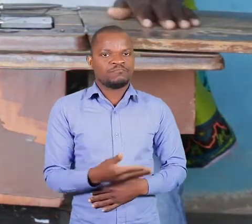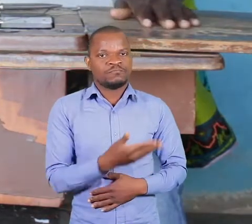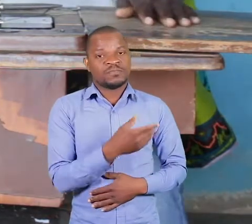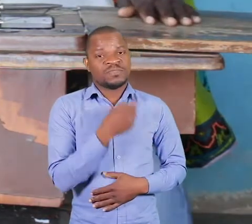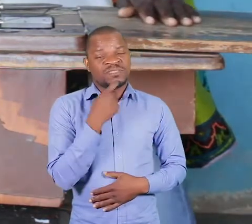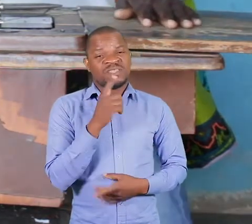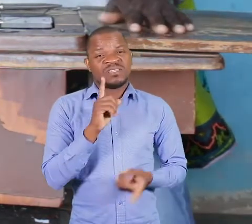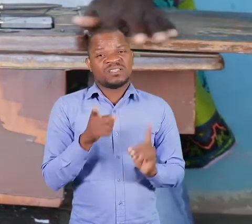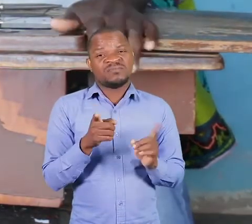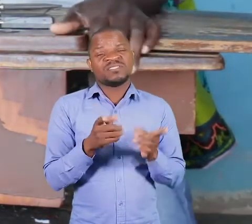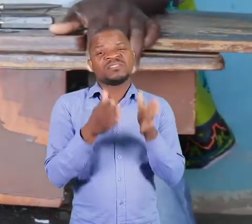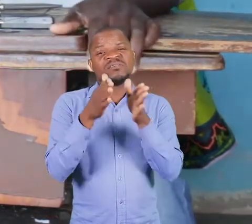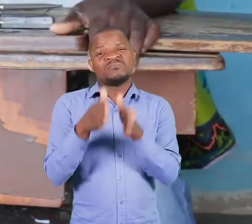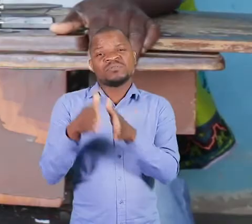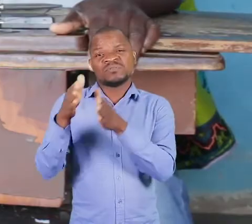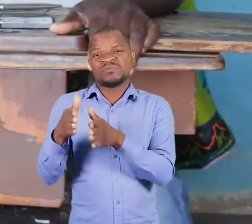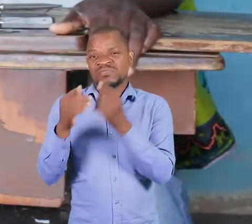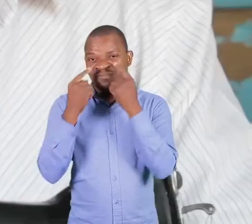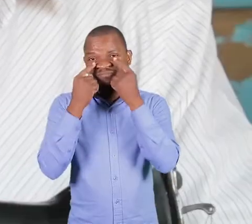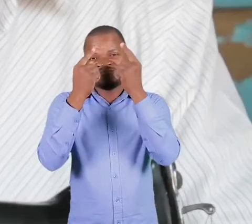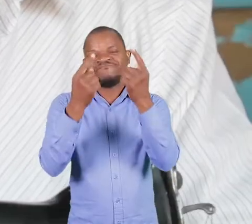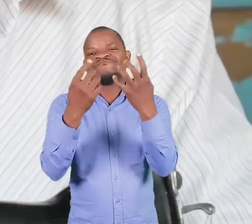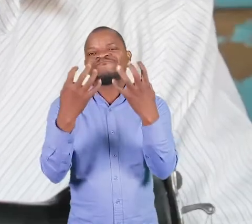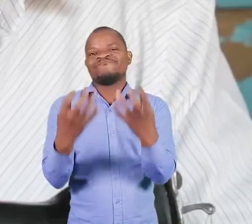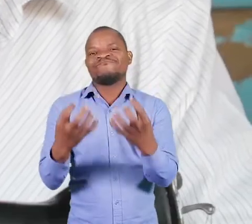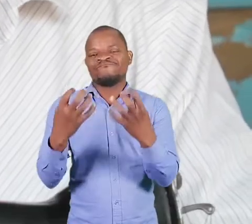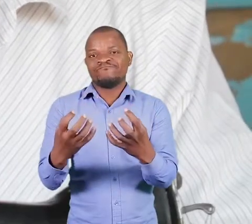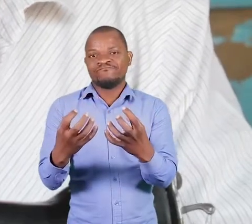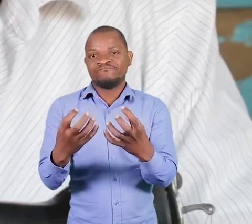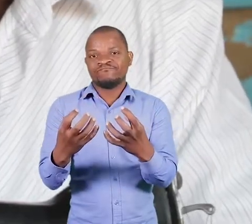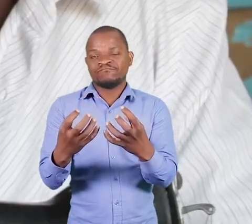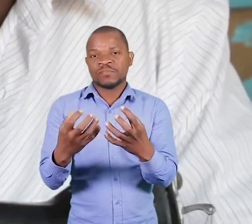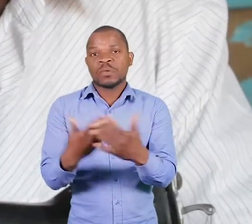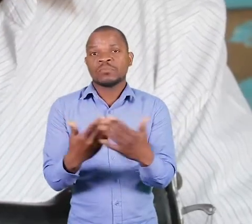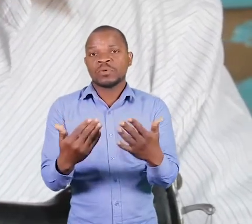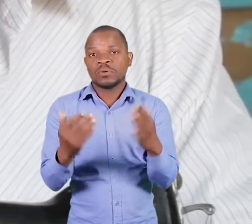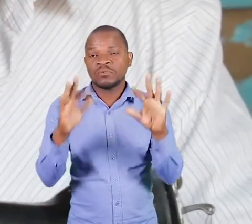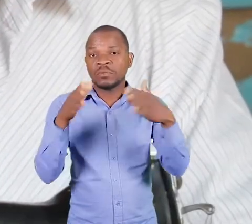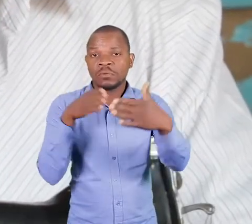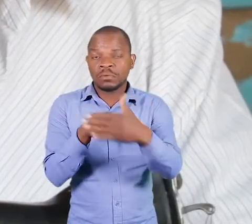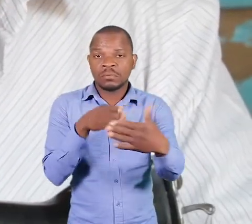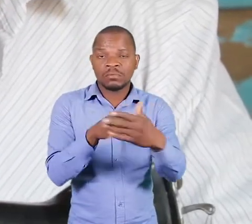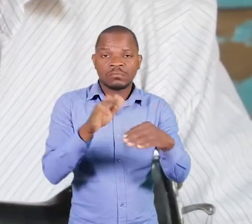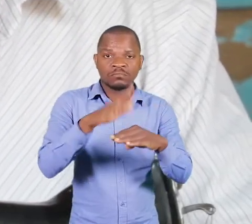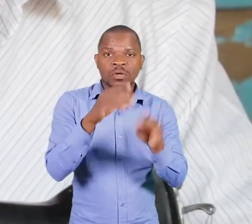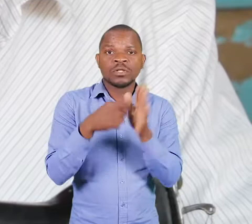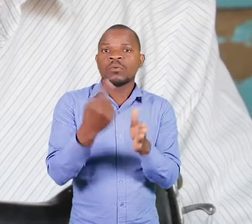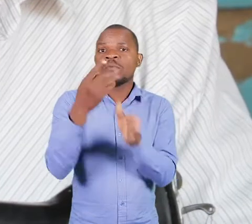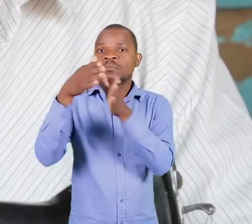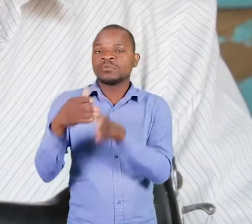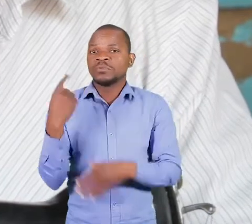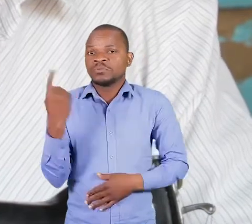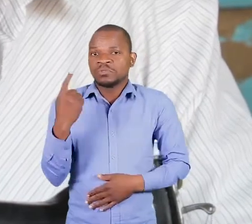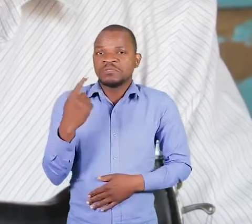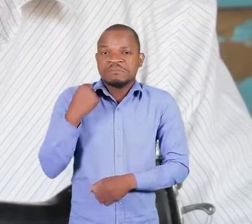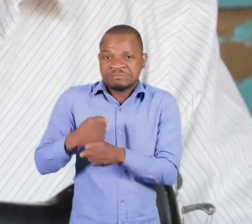Ah, isto é falta de visão, porque a vida agora está muito complicada. Sim. Não merece sobrecarregar uma só única